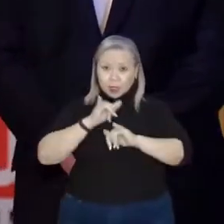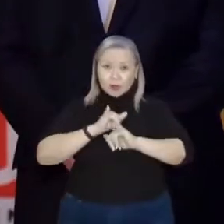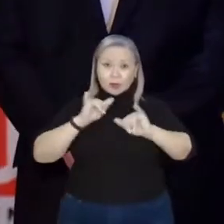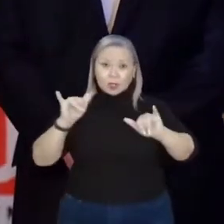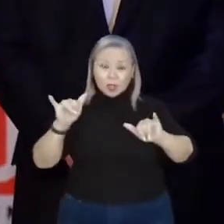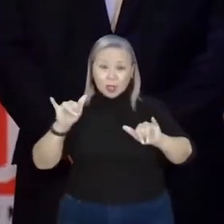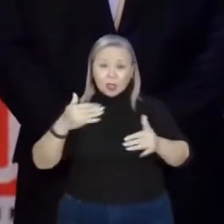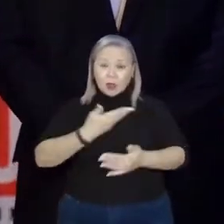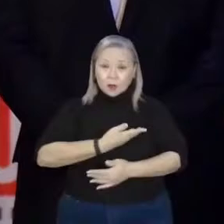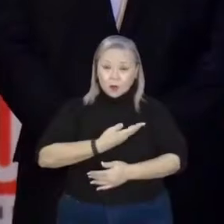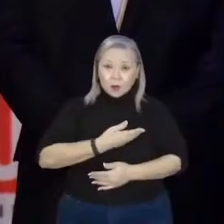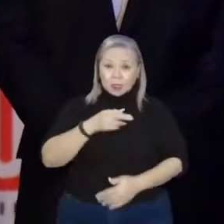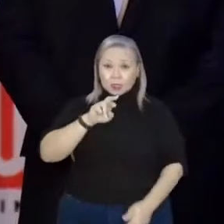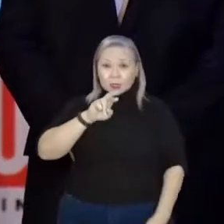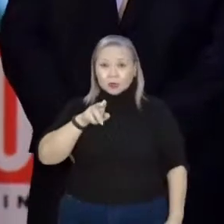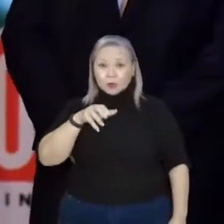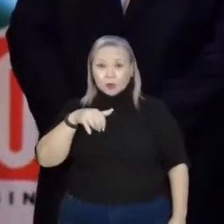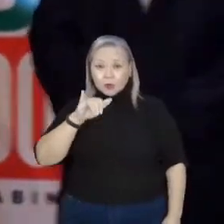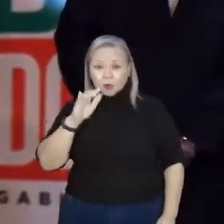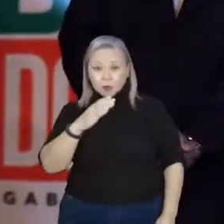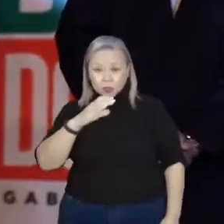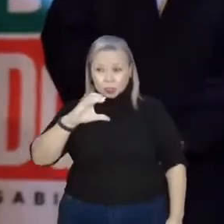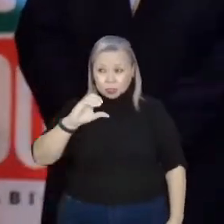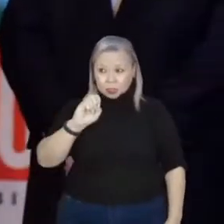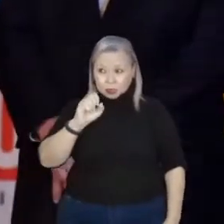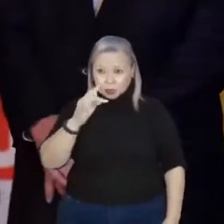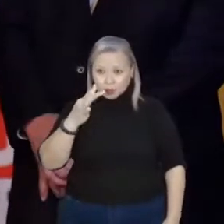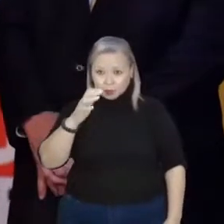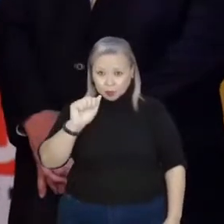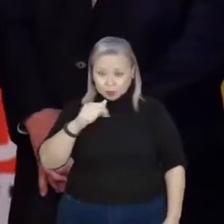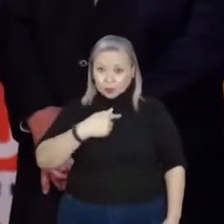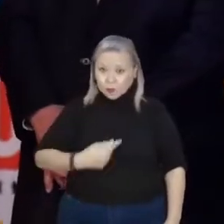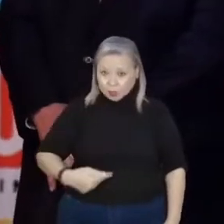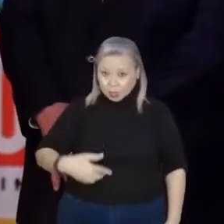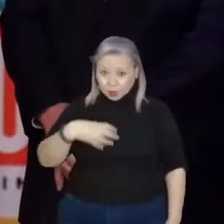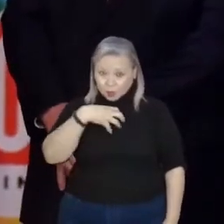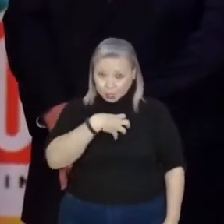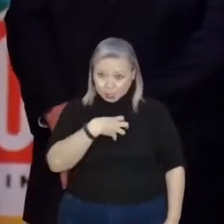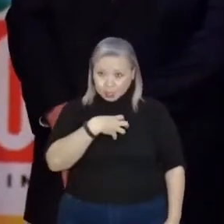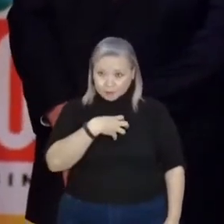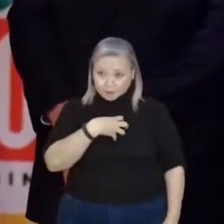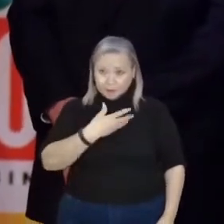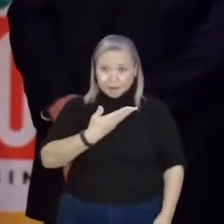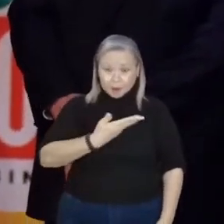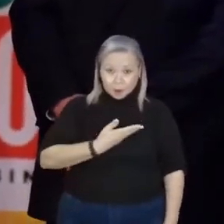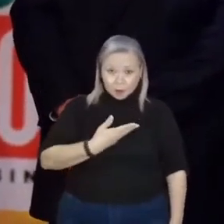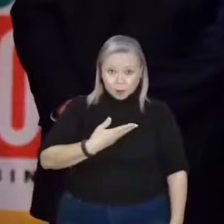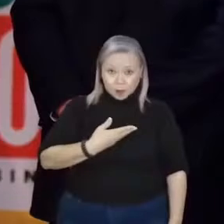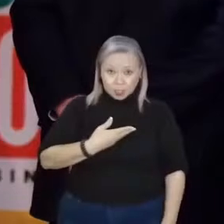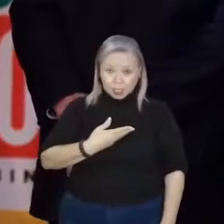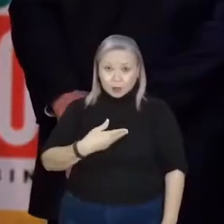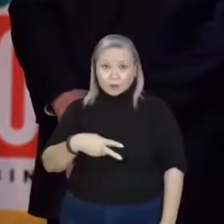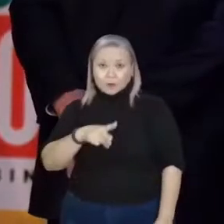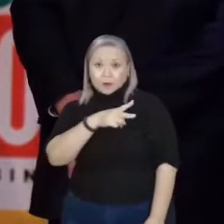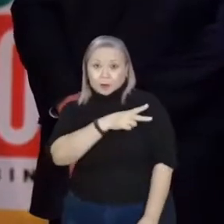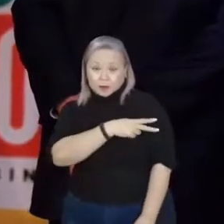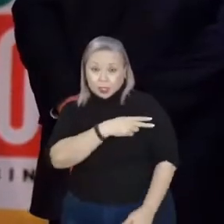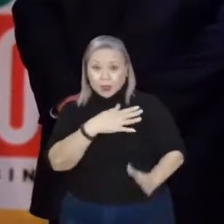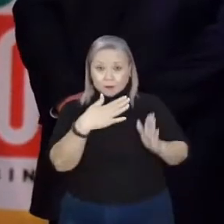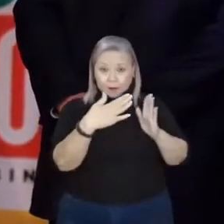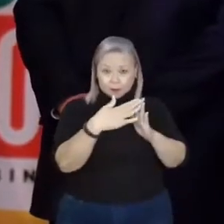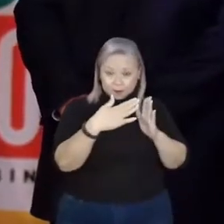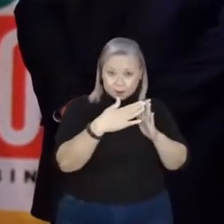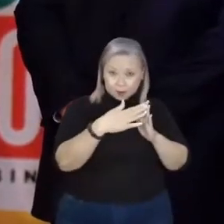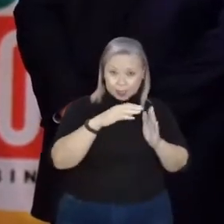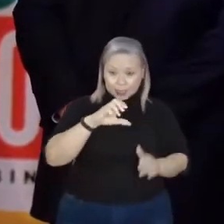Costa, companheiro governador da Bahia, companheiro chefe da Casa Civil do governo Wagner,